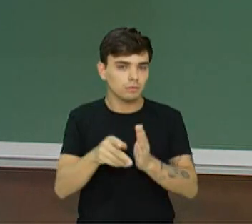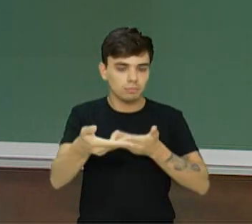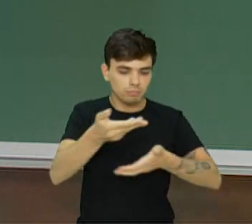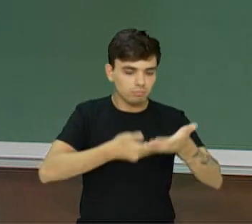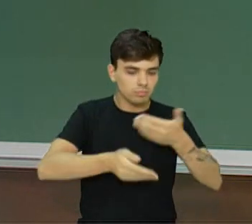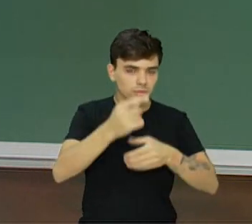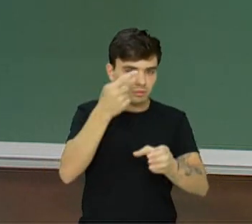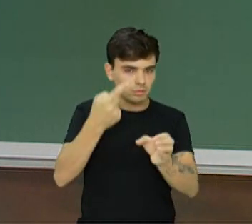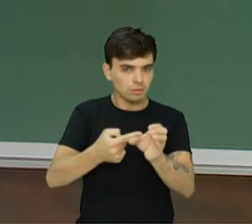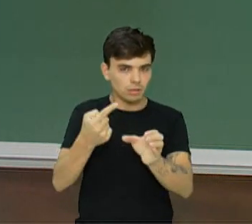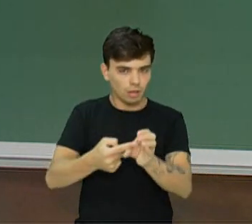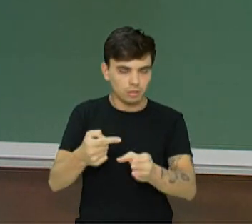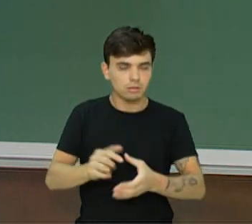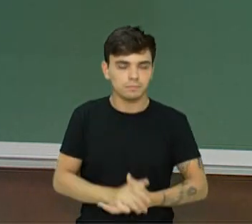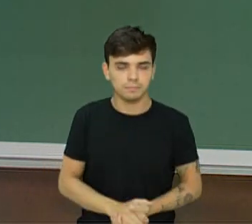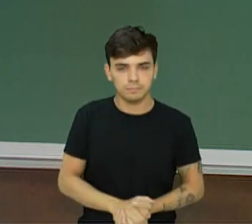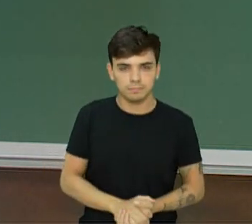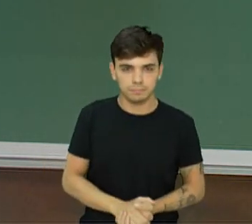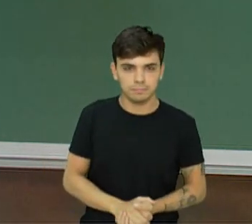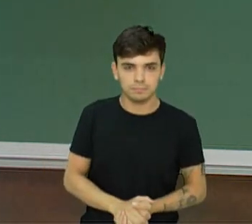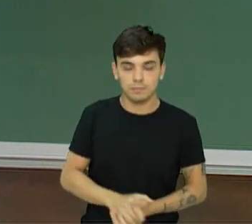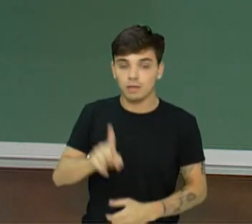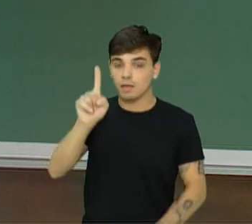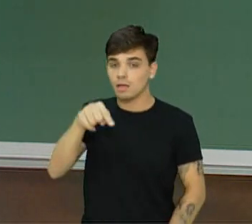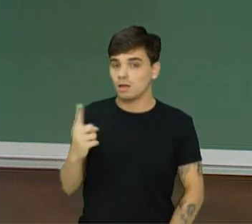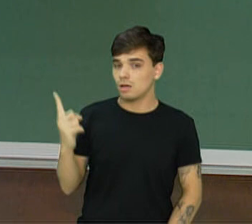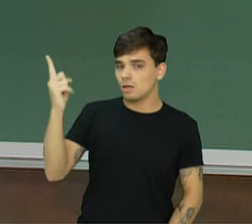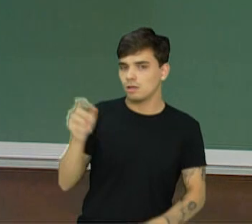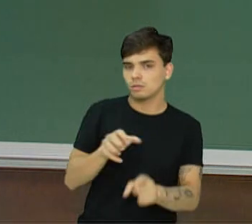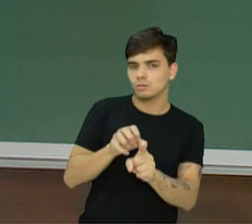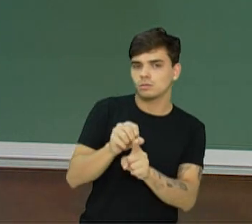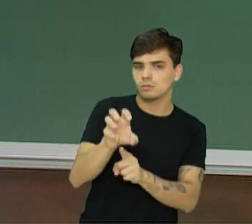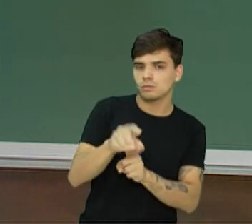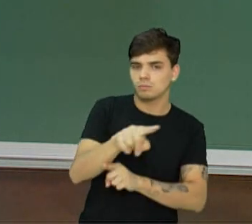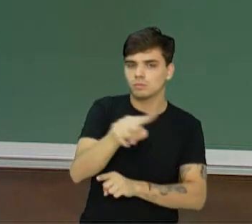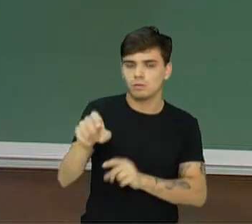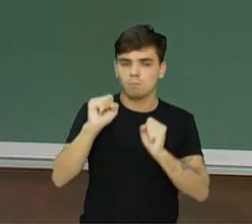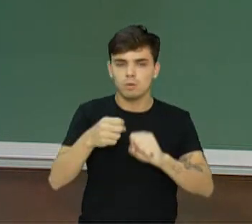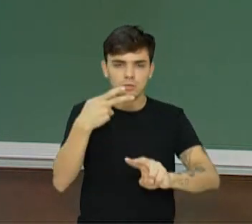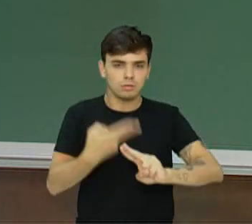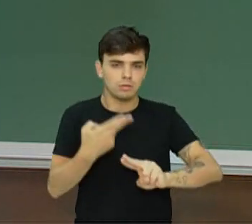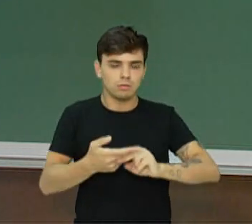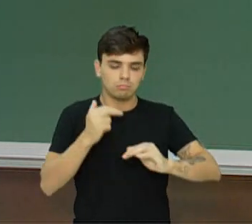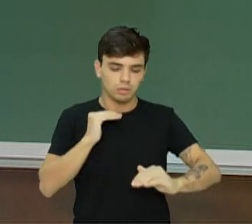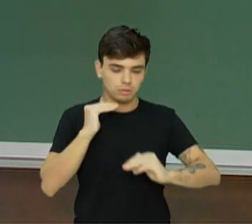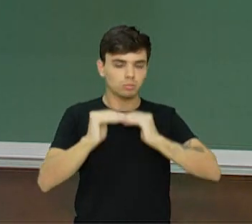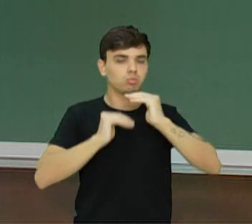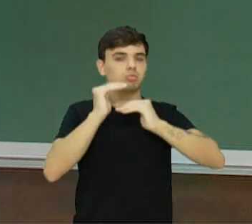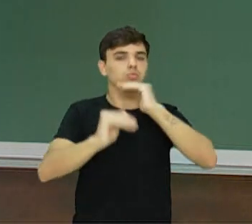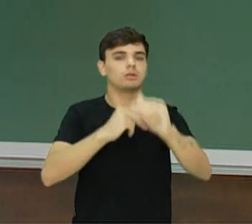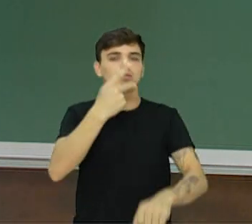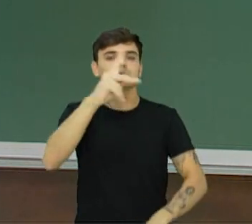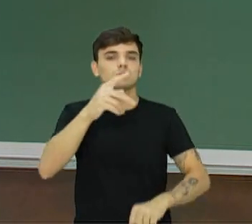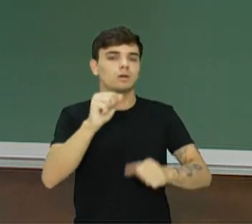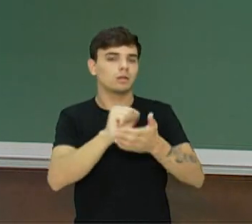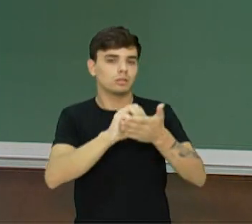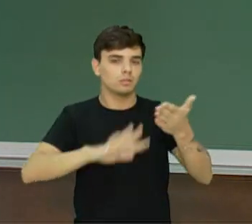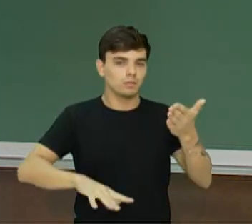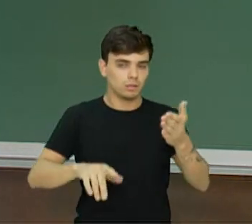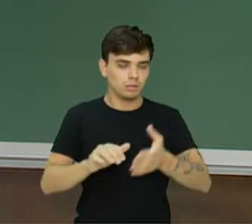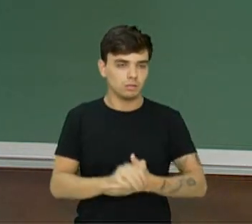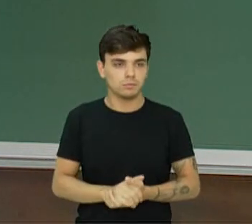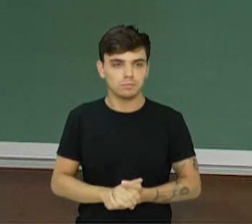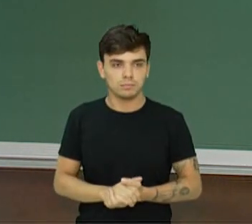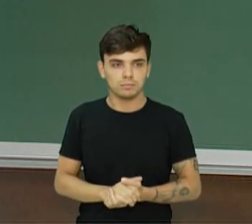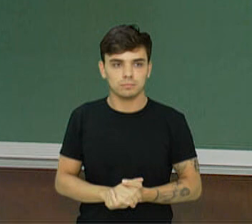participação cidadã. Então, isso aqui são algumas sugestões que vocês podem utilizar para desenvolver a sua tarefa de mão na